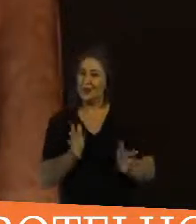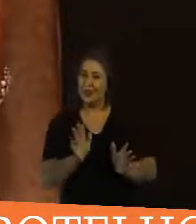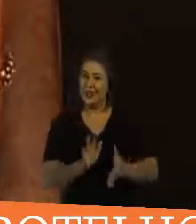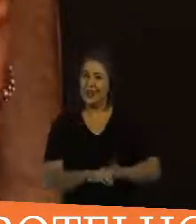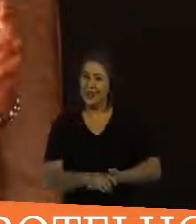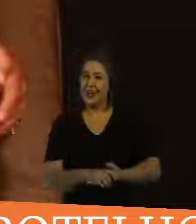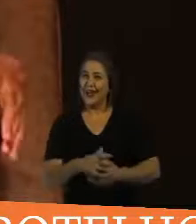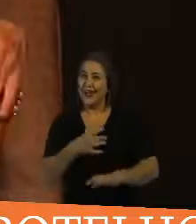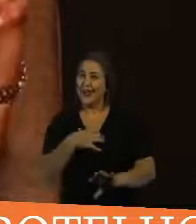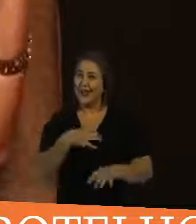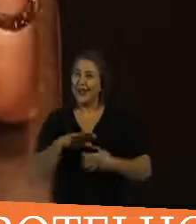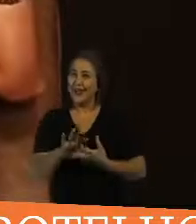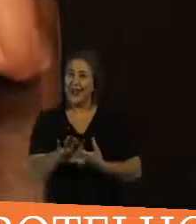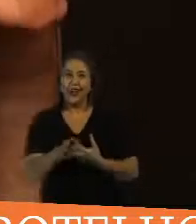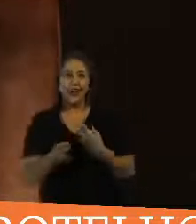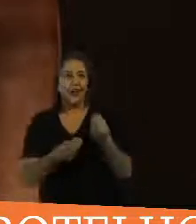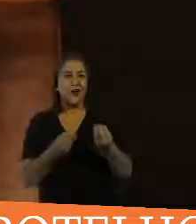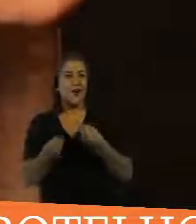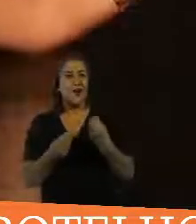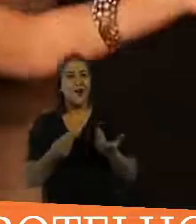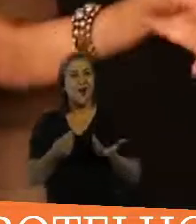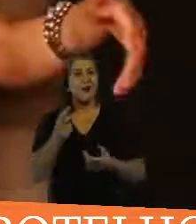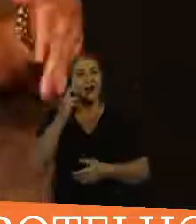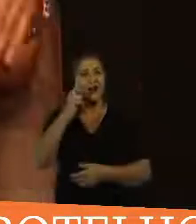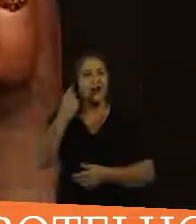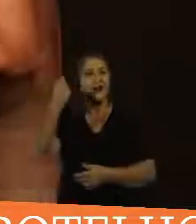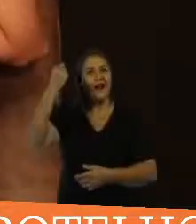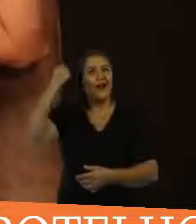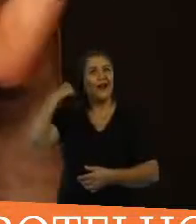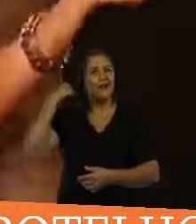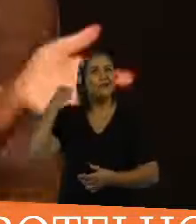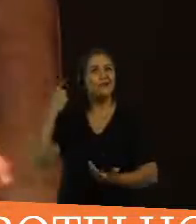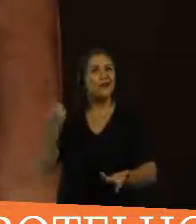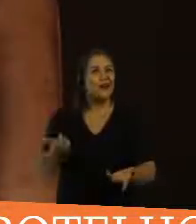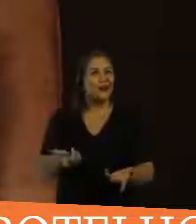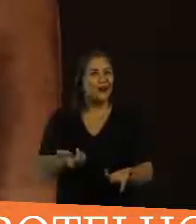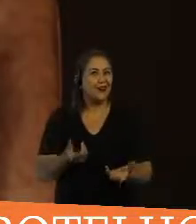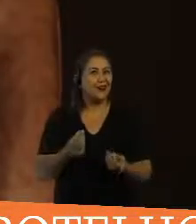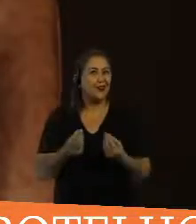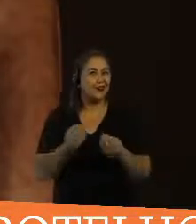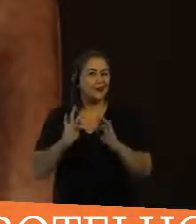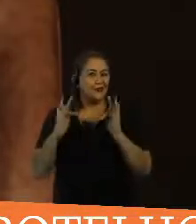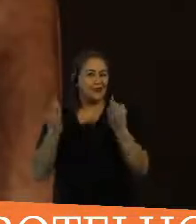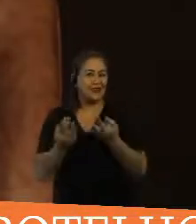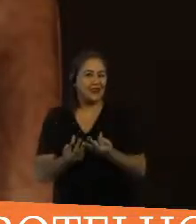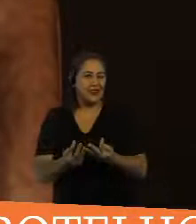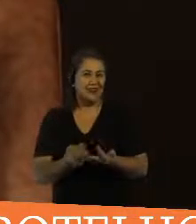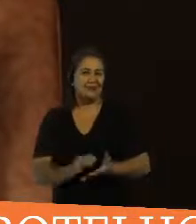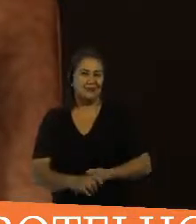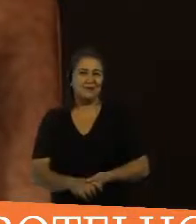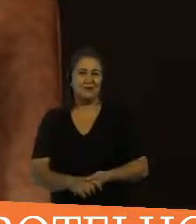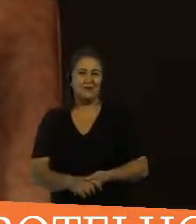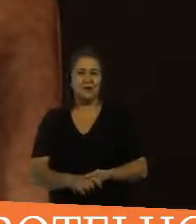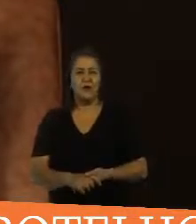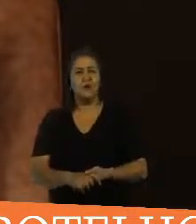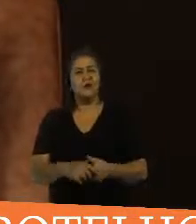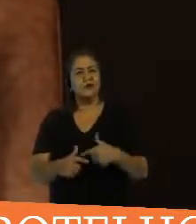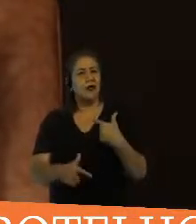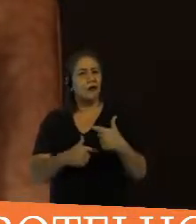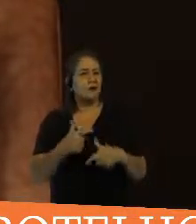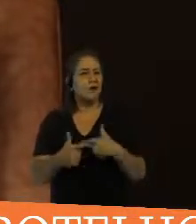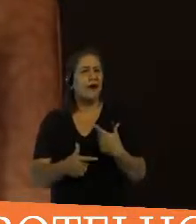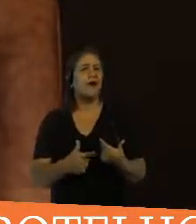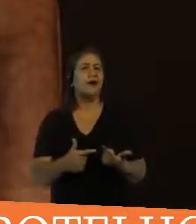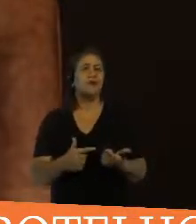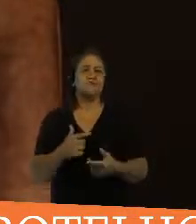essa empatia, né? de fazerem recordações a respeito da própria família. Então, foi um trabalho